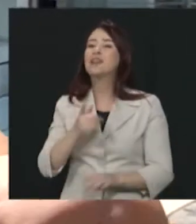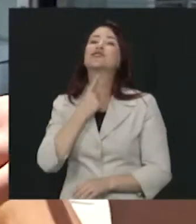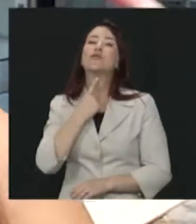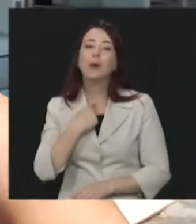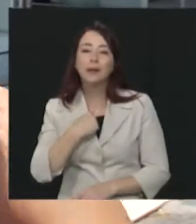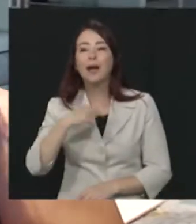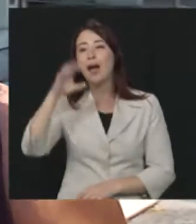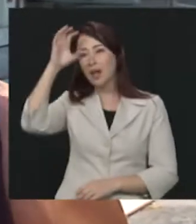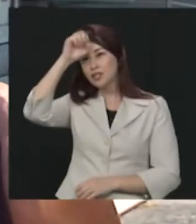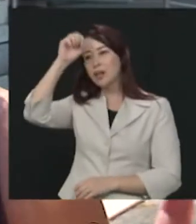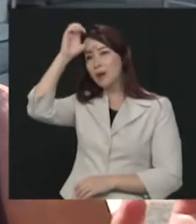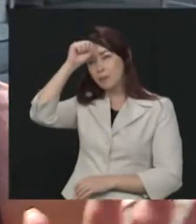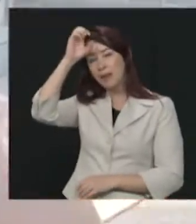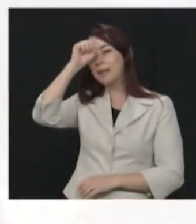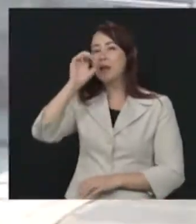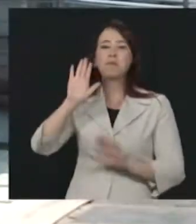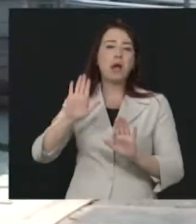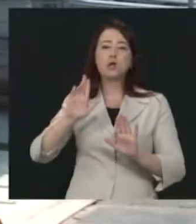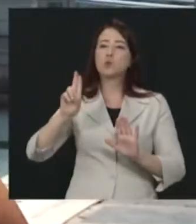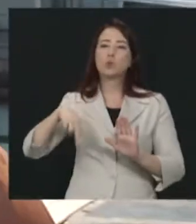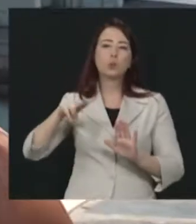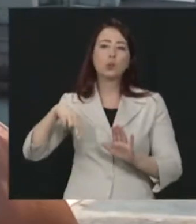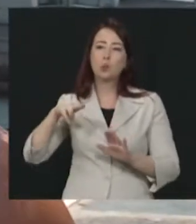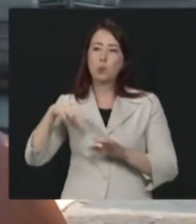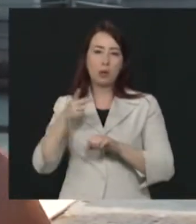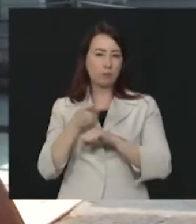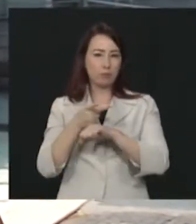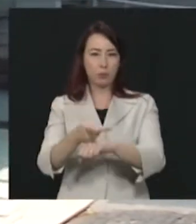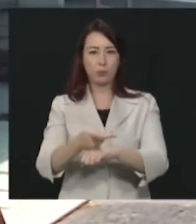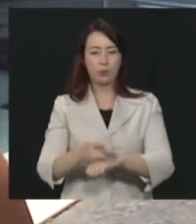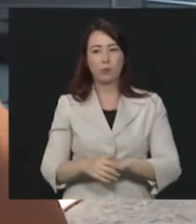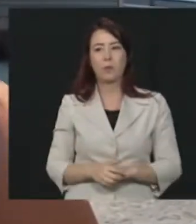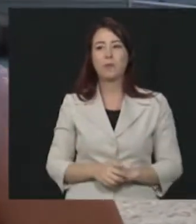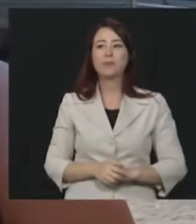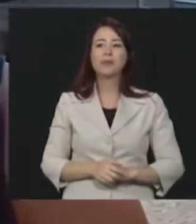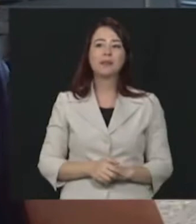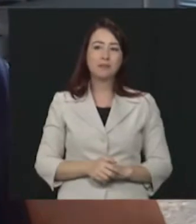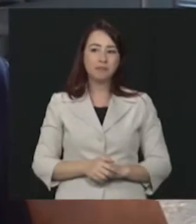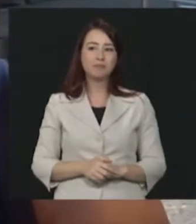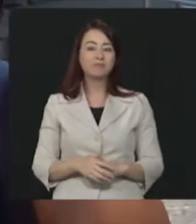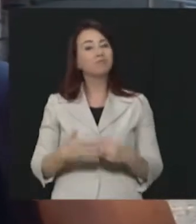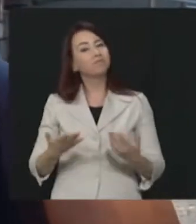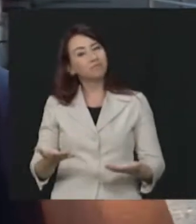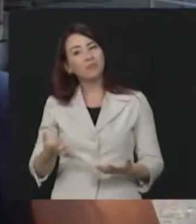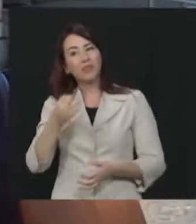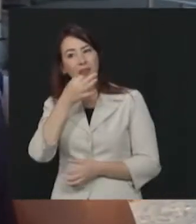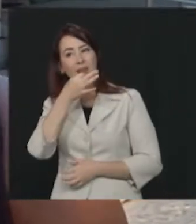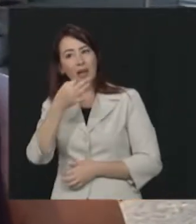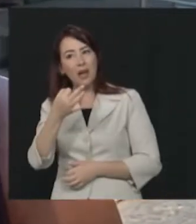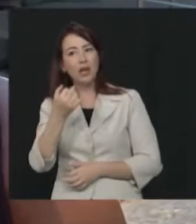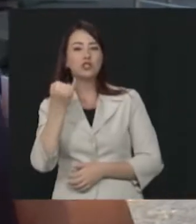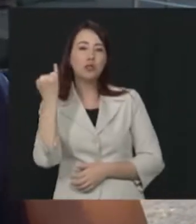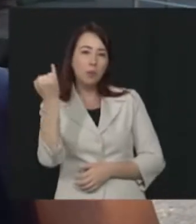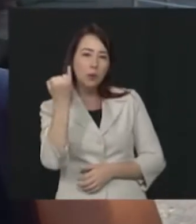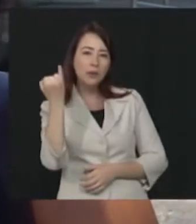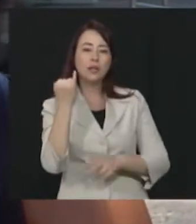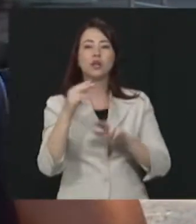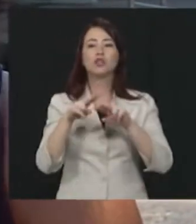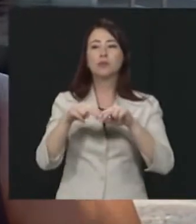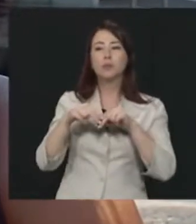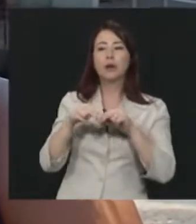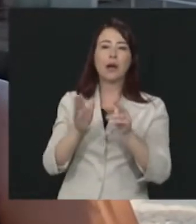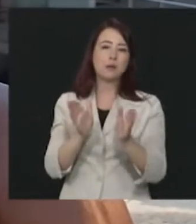nunca fui atrás, sabe? E por que que você acha importante? Eu acho importante por causa da acessibilidade mesmo,